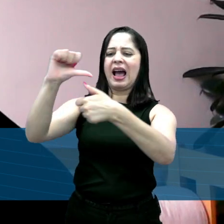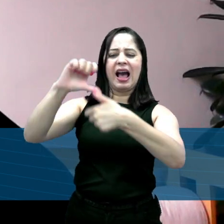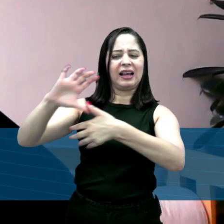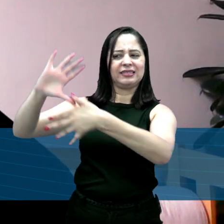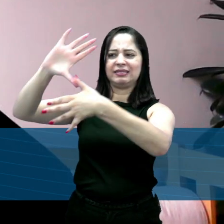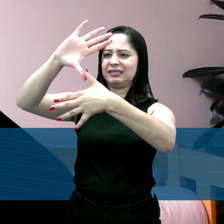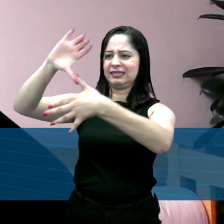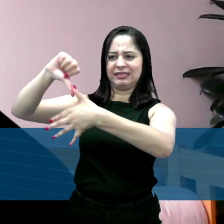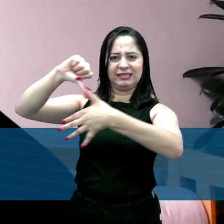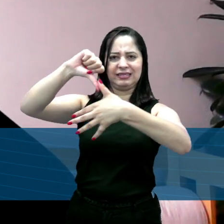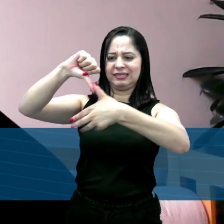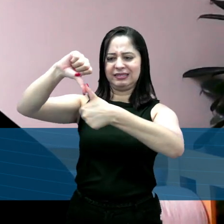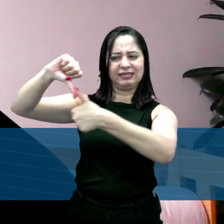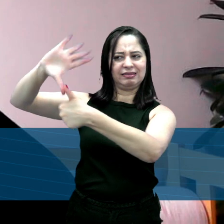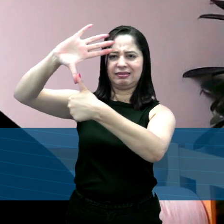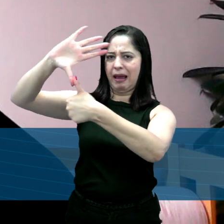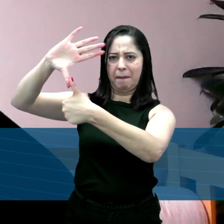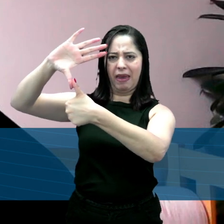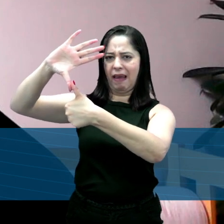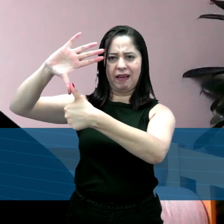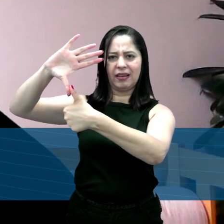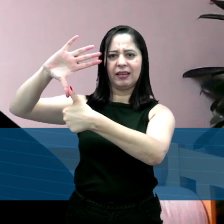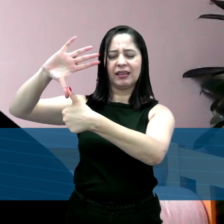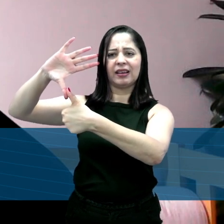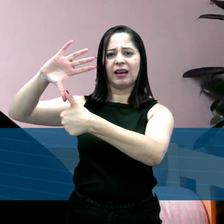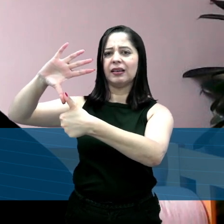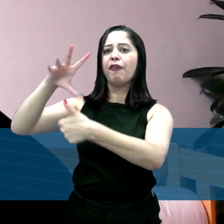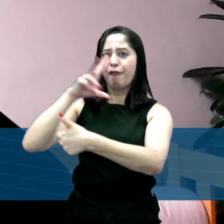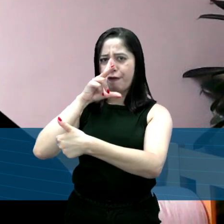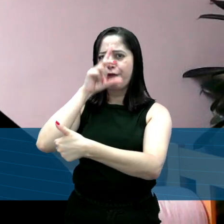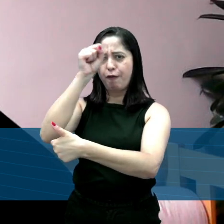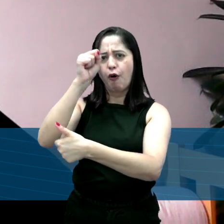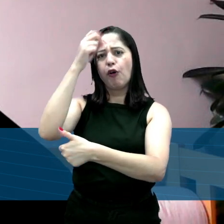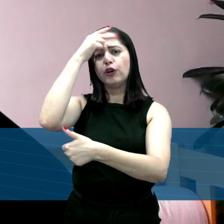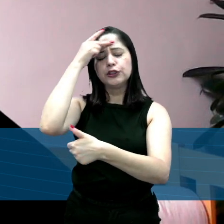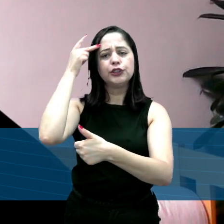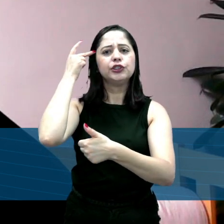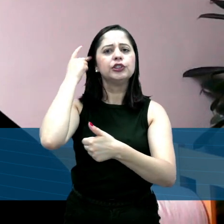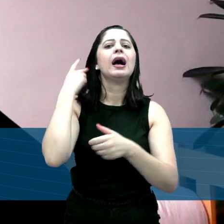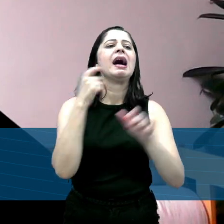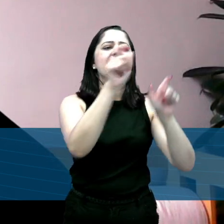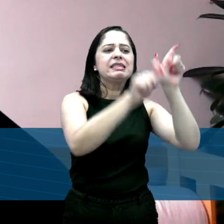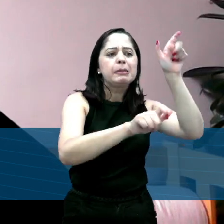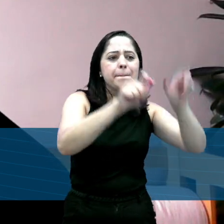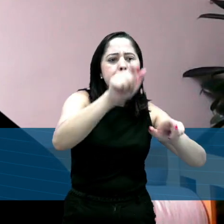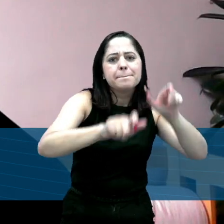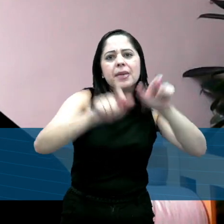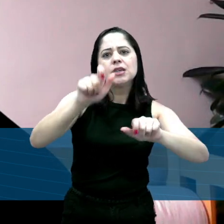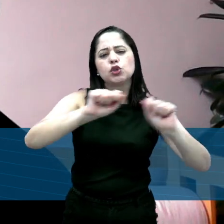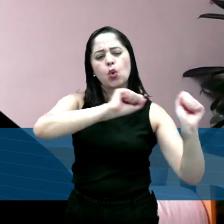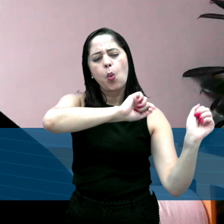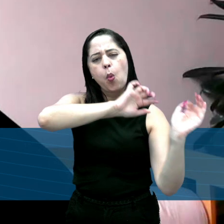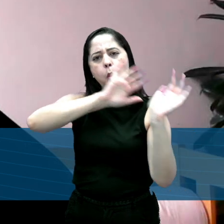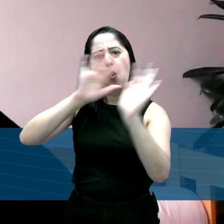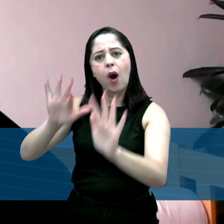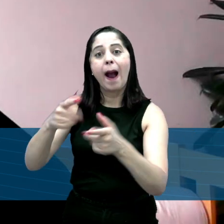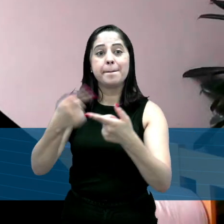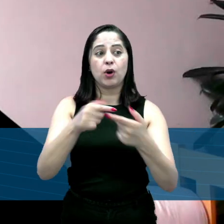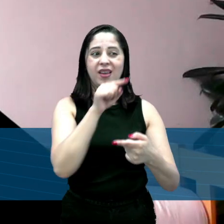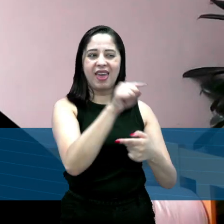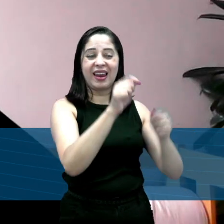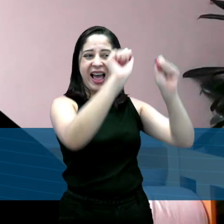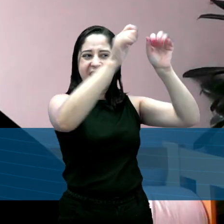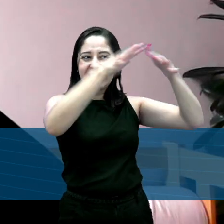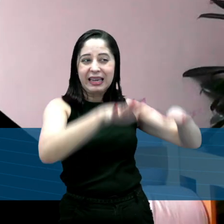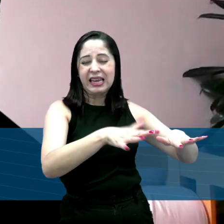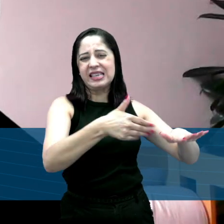um movimento populacional histórico muito forte, e a gente pega diferentes situações, né,